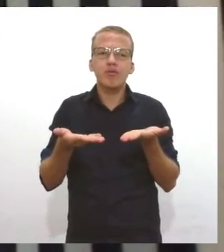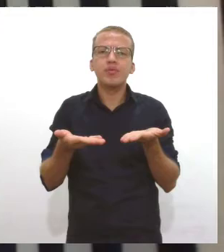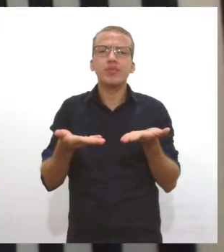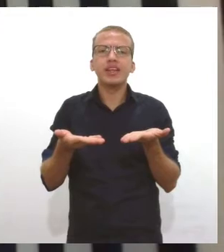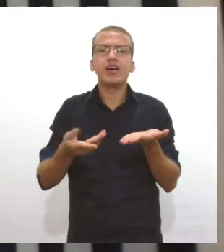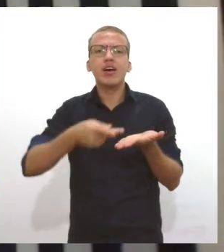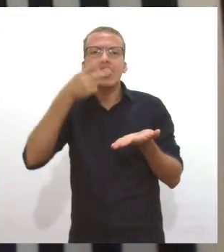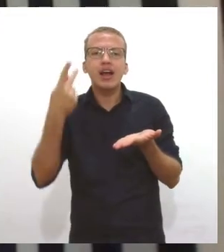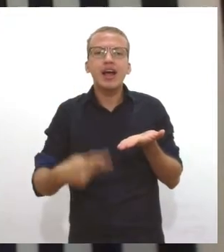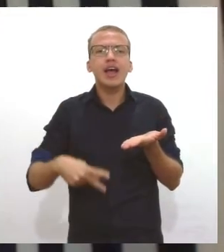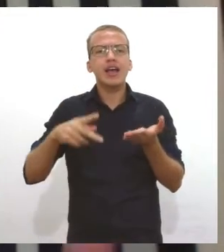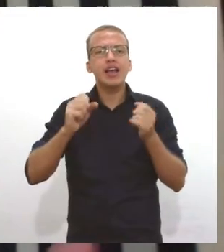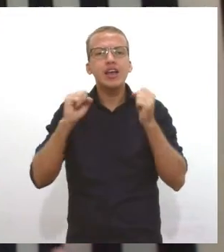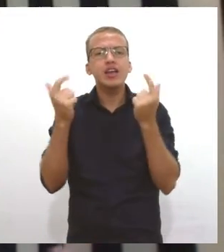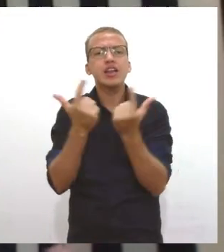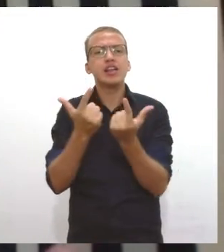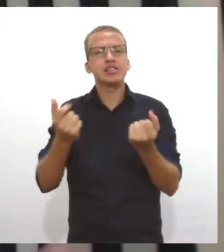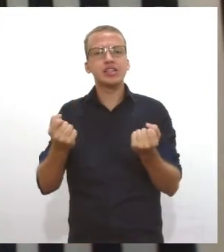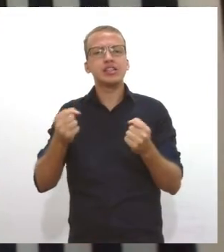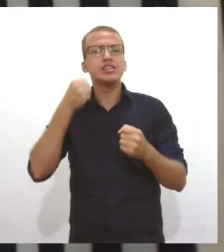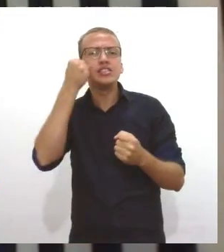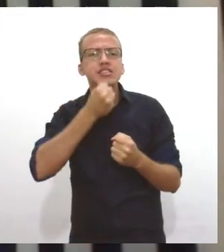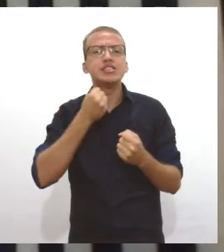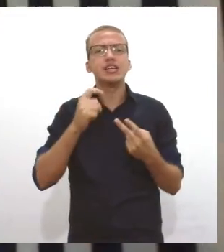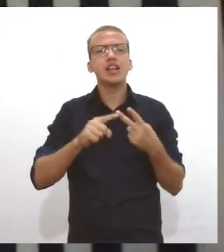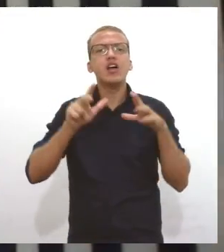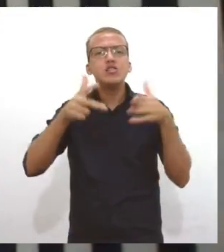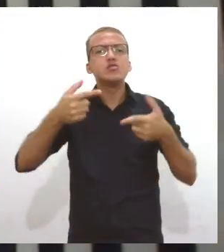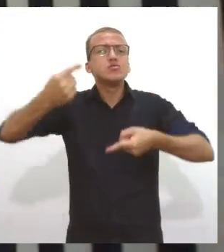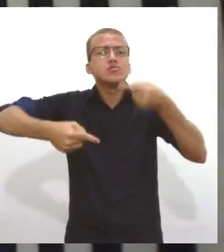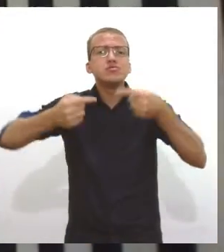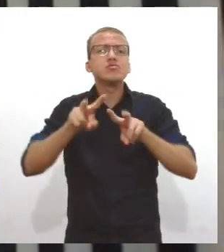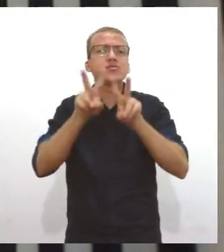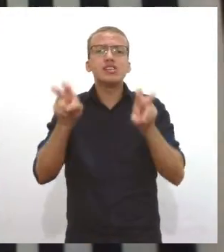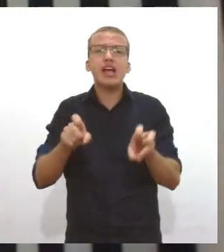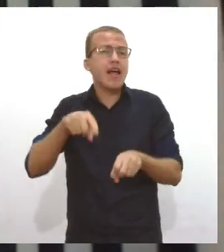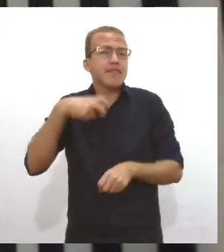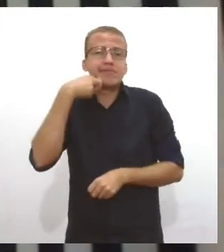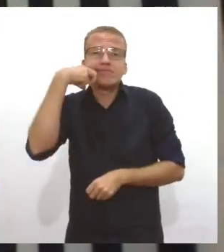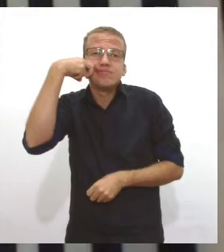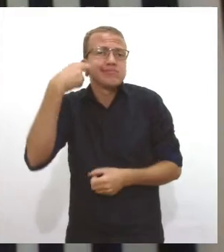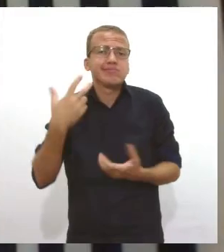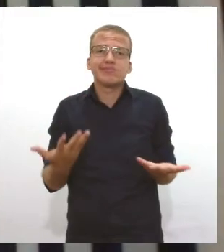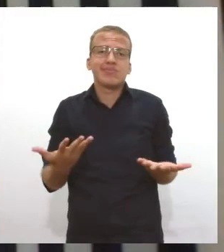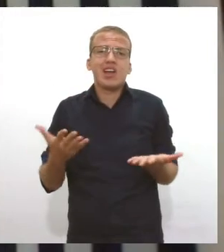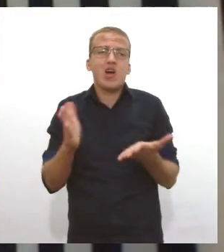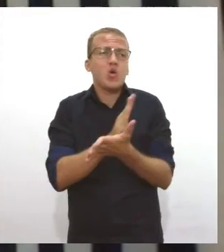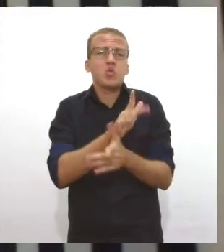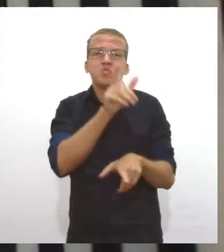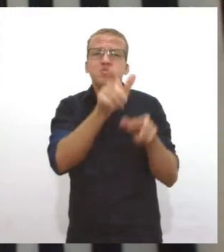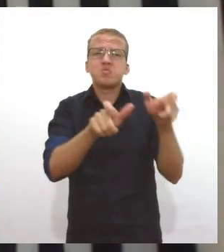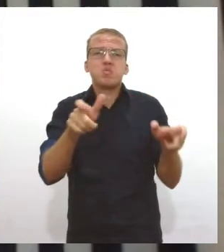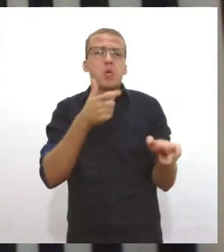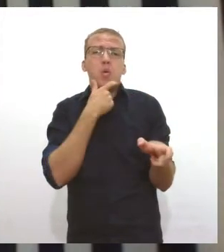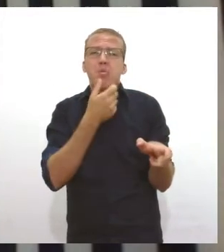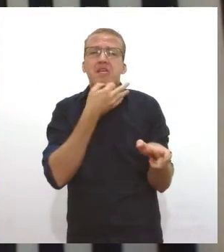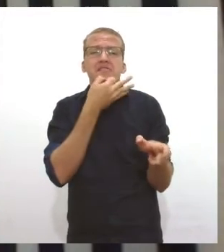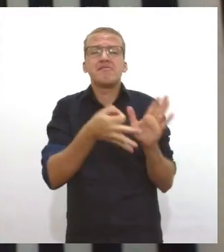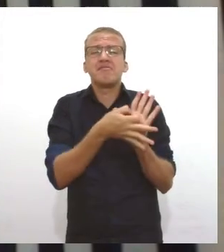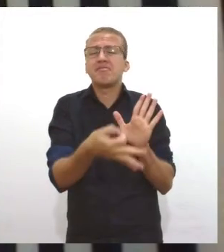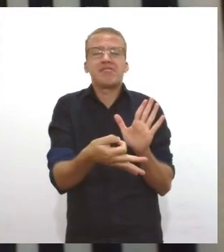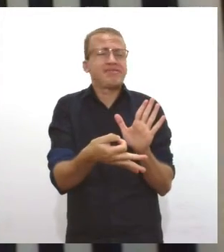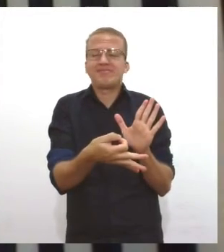isso é mas é preciso discutir infelizmente e é muito vergonhoso a fala de alguns homens na votação desse projeto